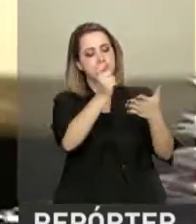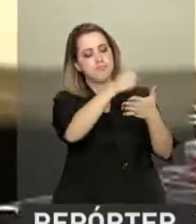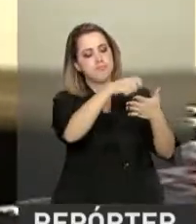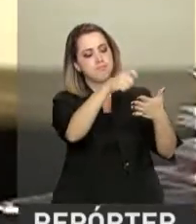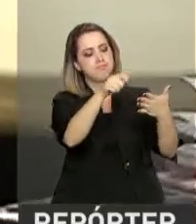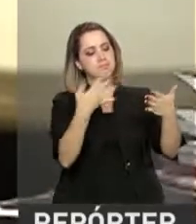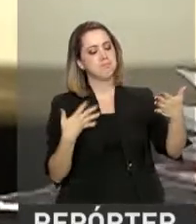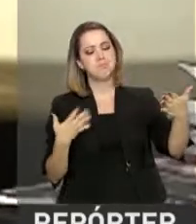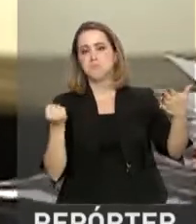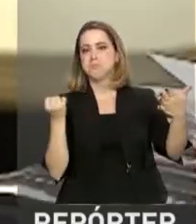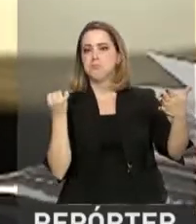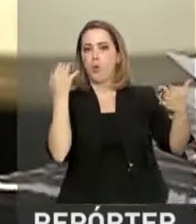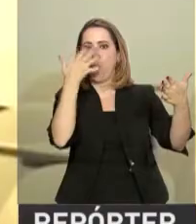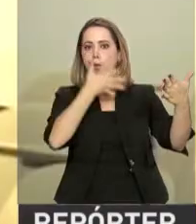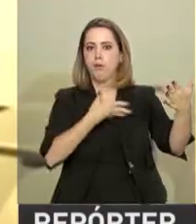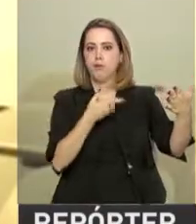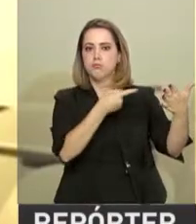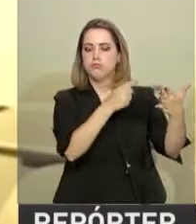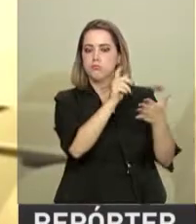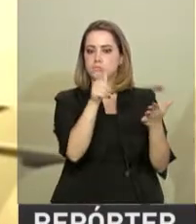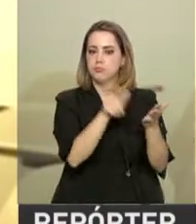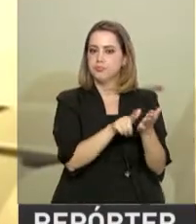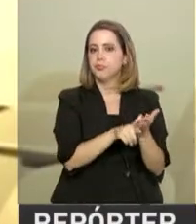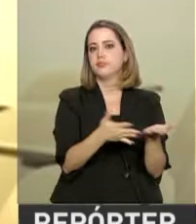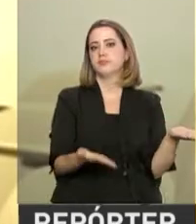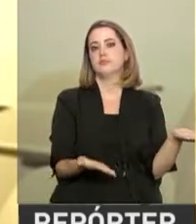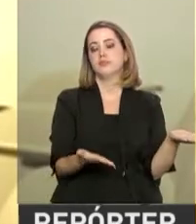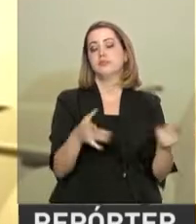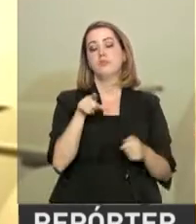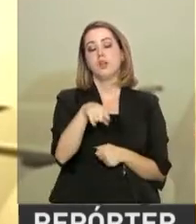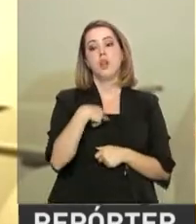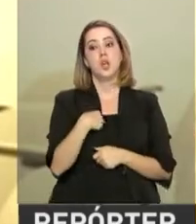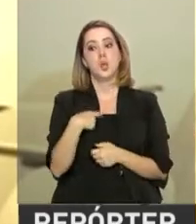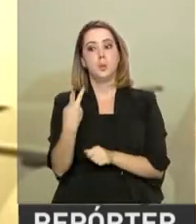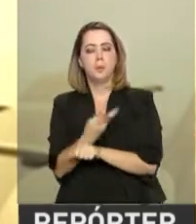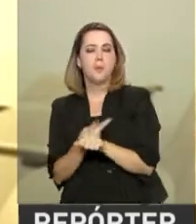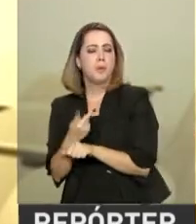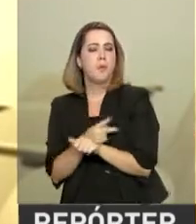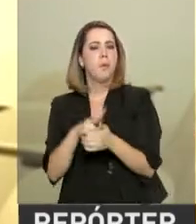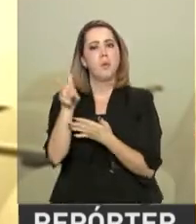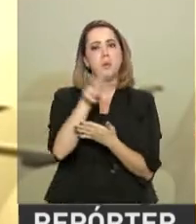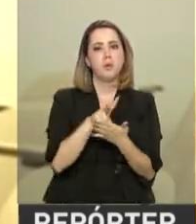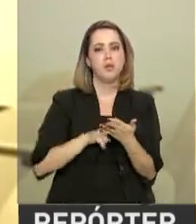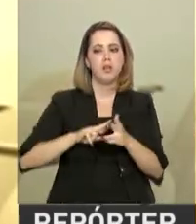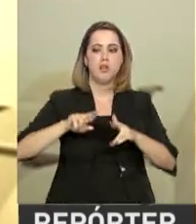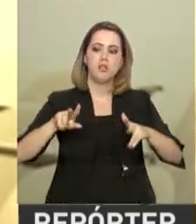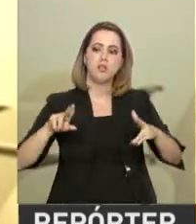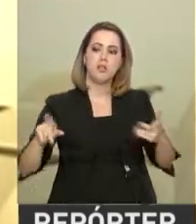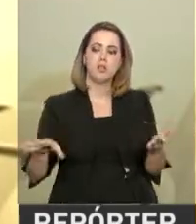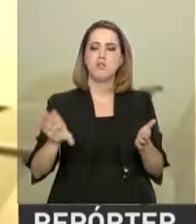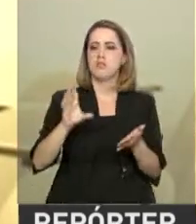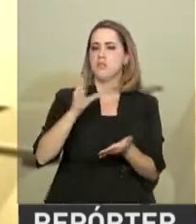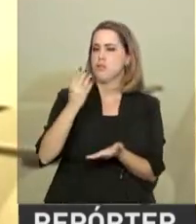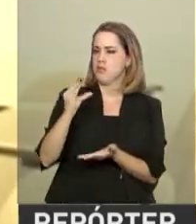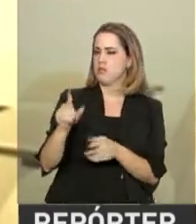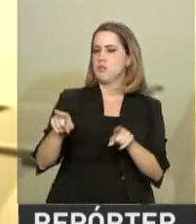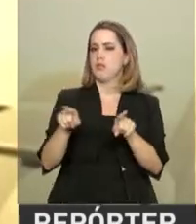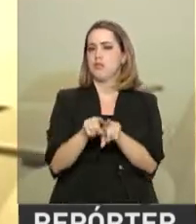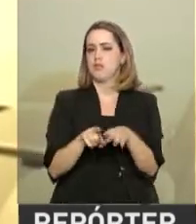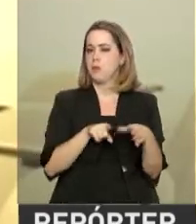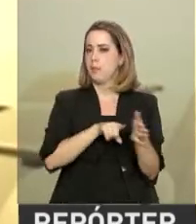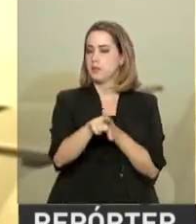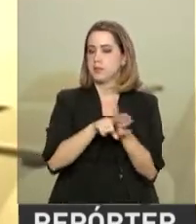forma clara eu procuro ler muito é diversos artigos científicos é pesquisas notícias